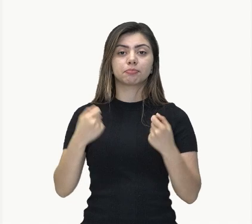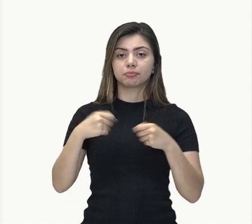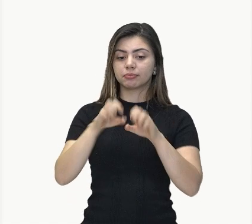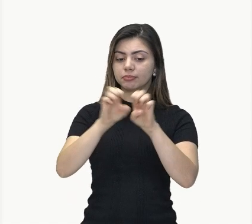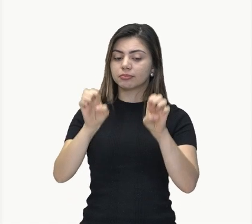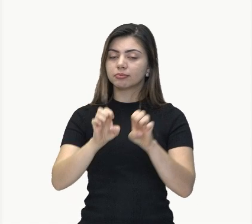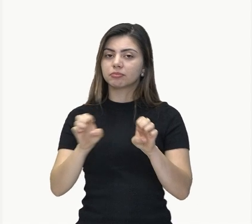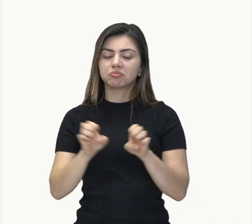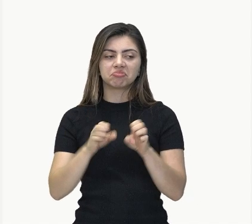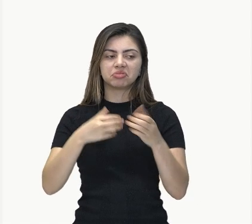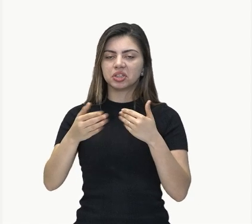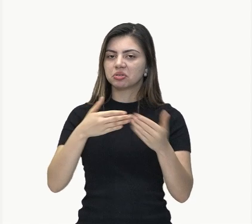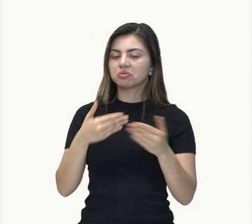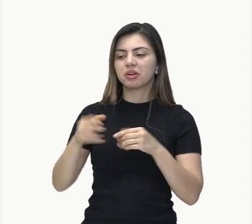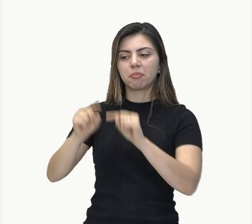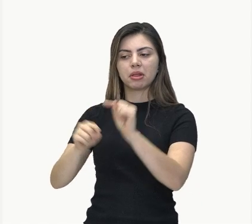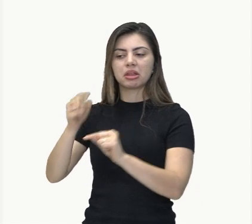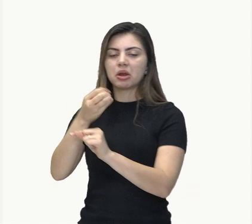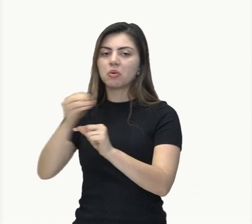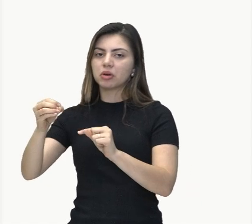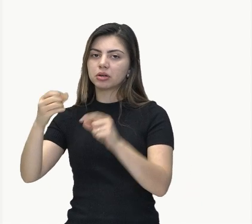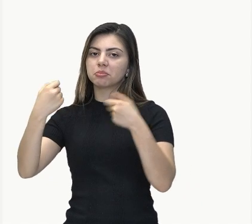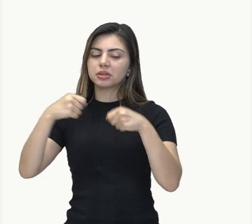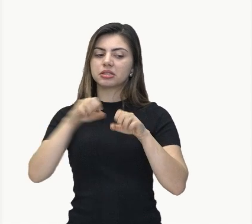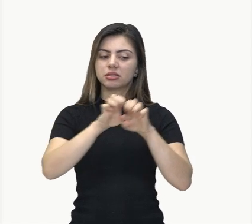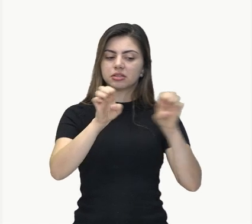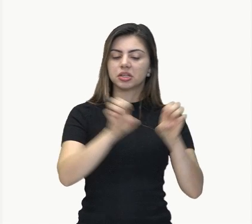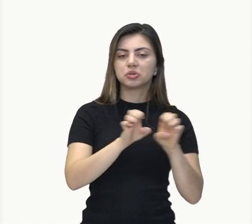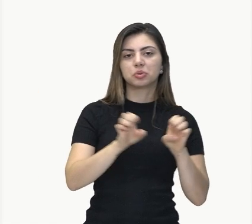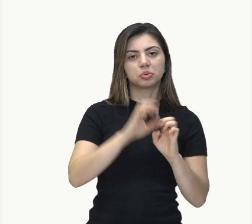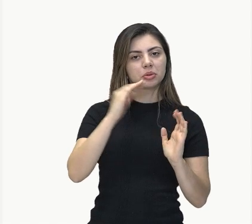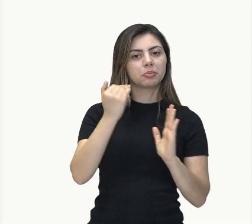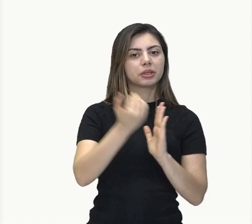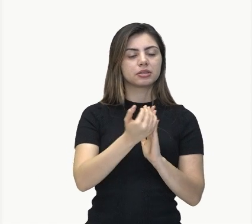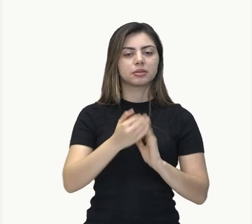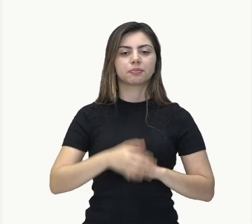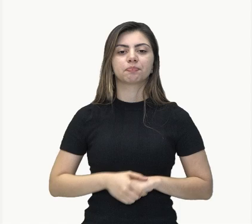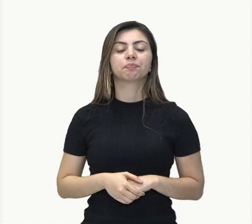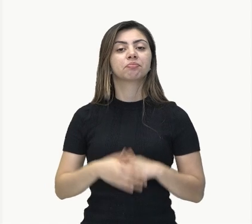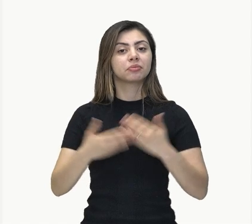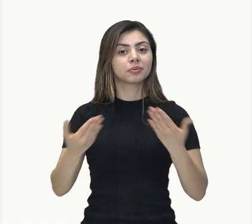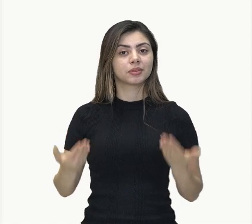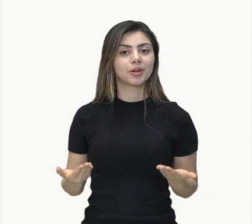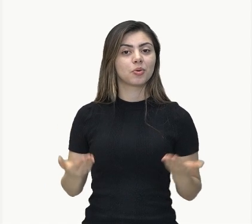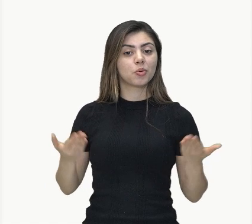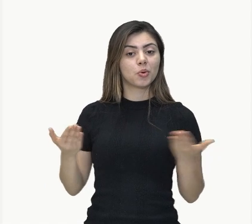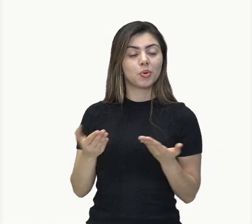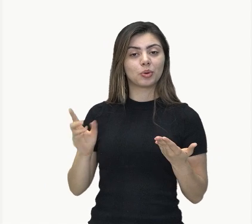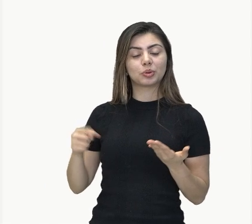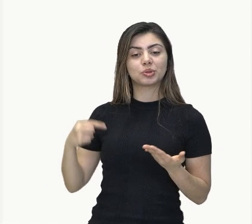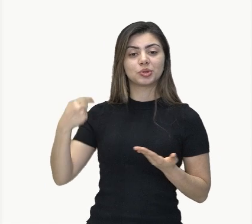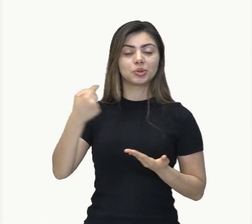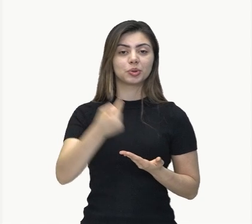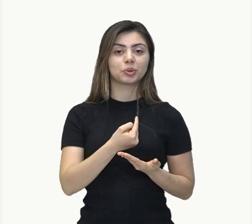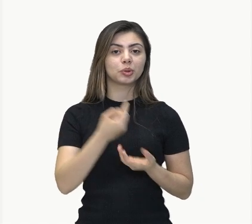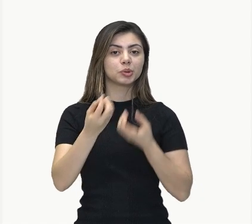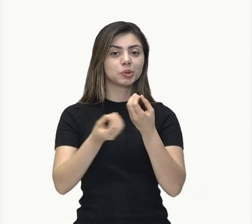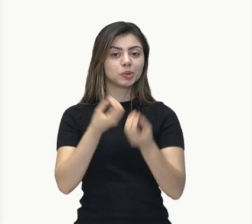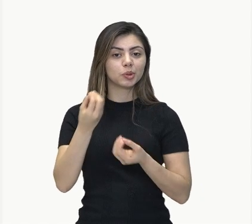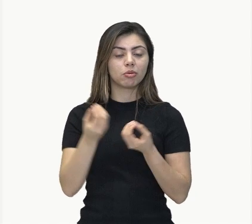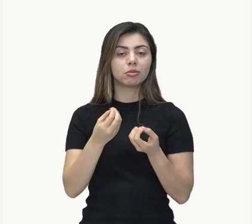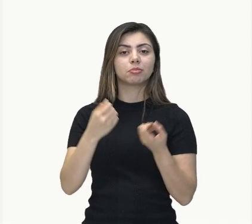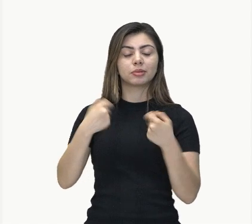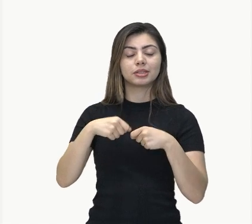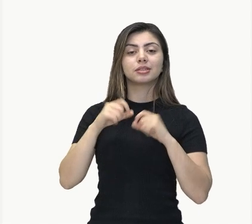para qualquer composto orgânico. E hoje, nós vamos nomear compostos orgânicos de